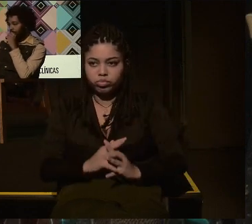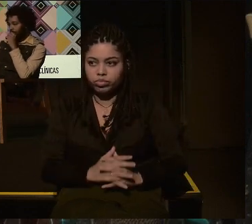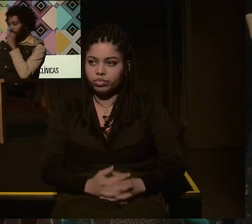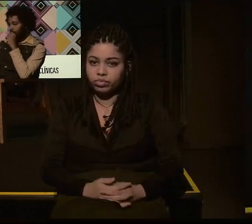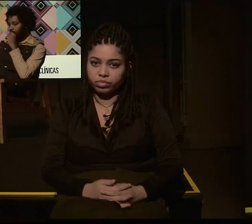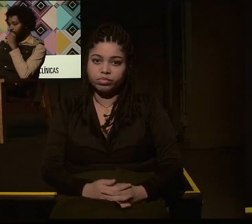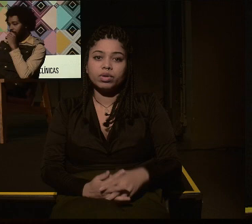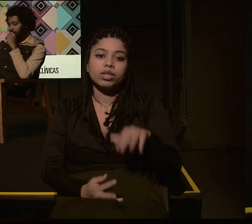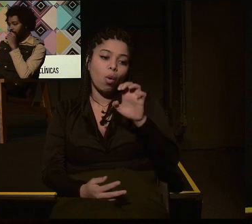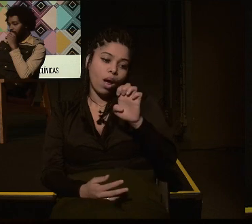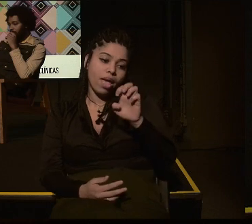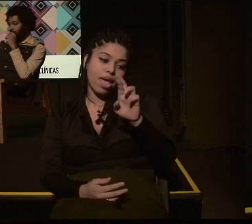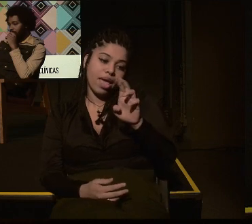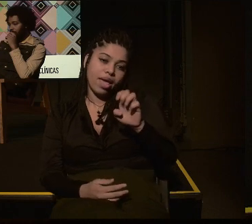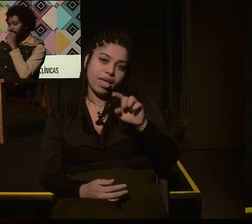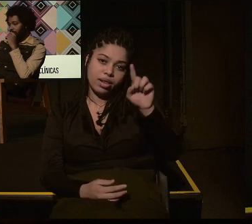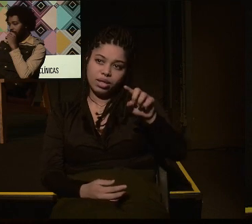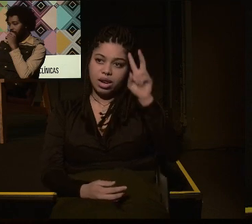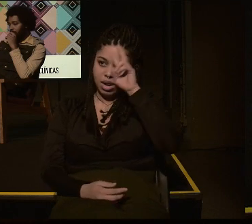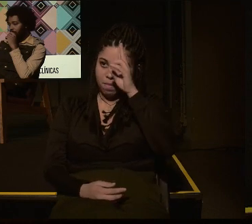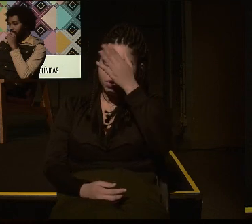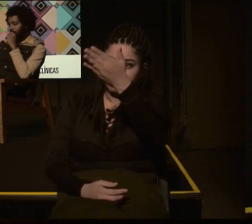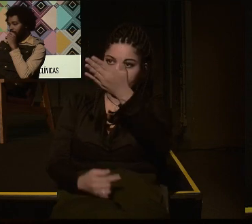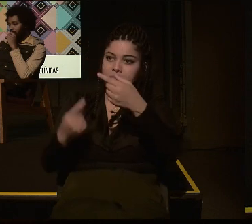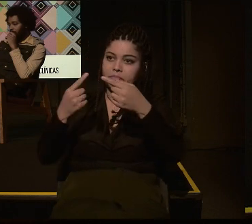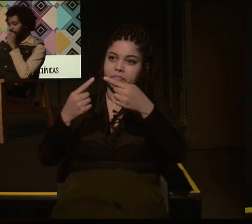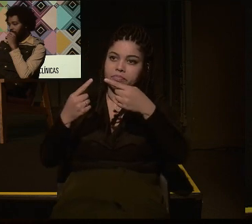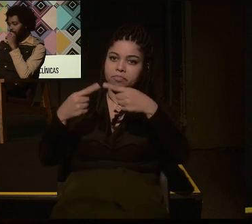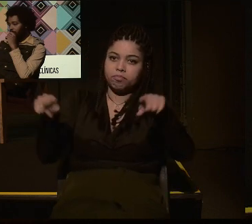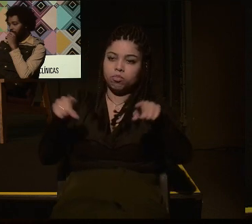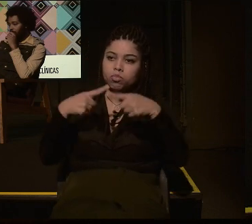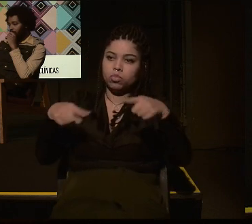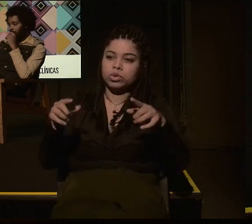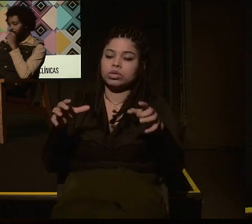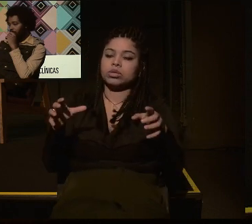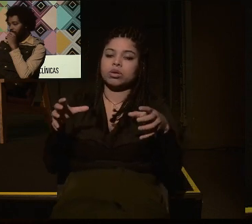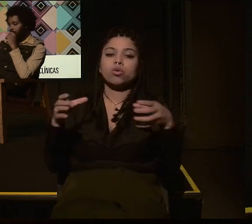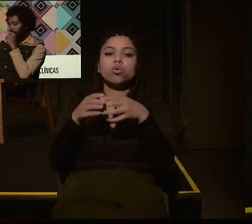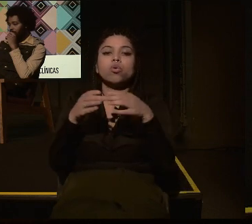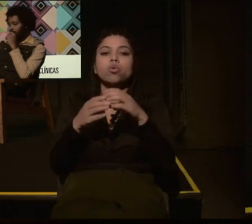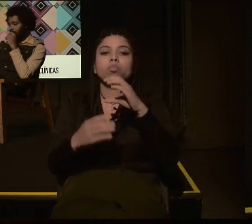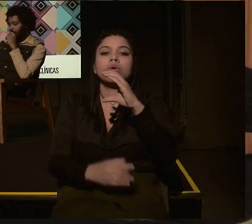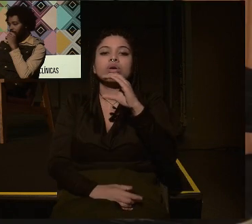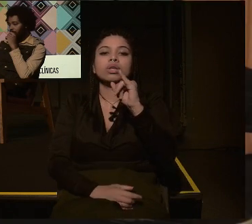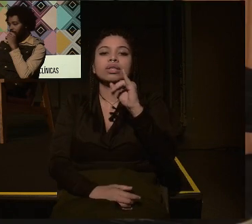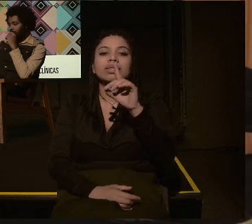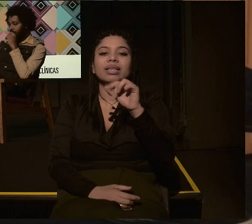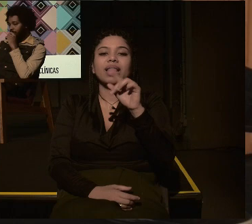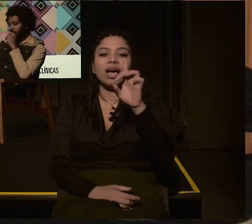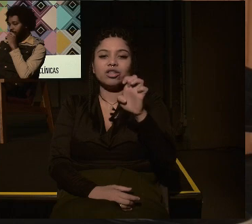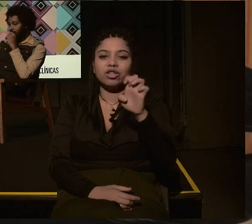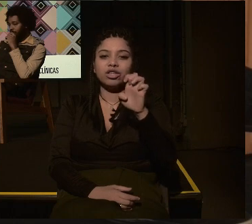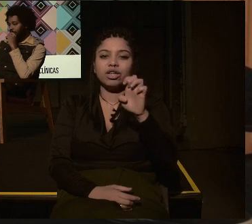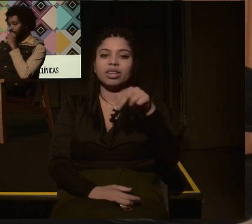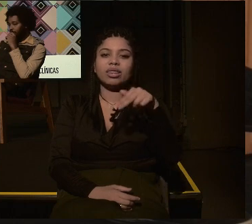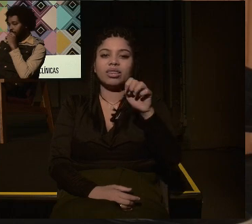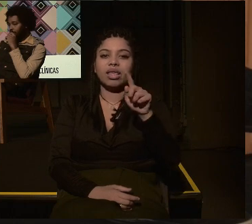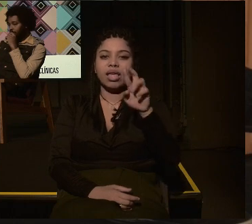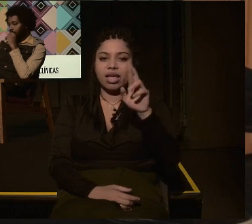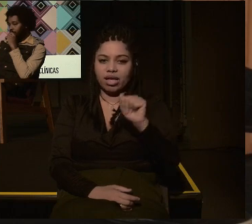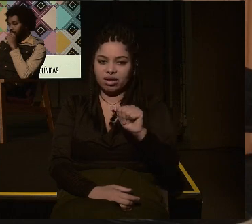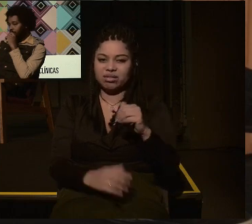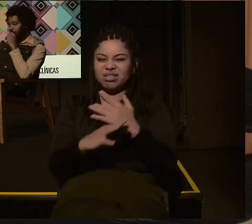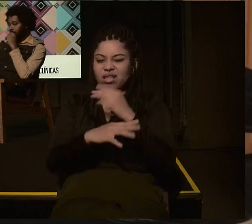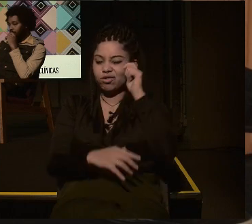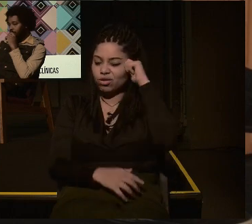do Erê, bem lembrado, de Cidade Negra. Então, no racismo, não se é criança.